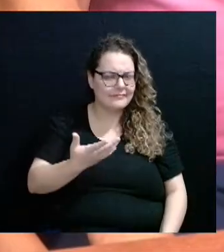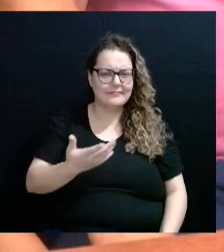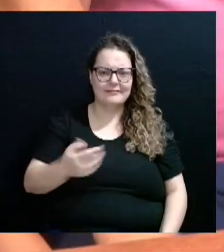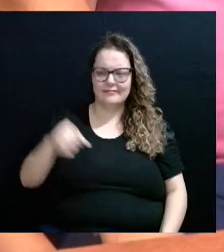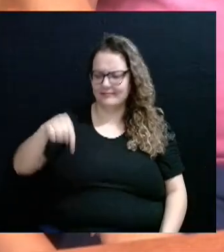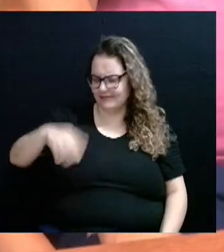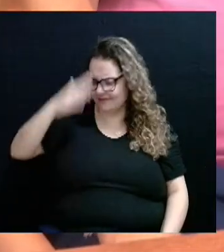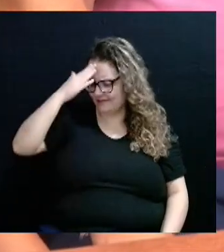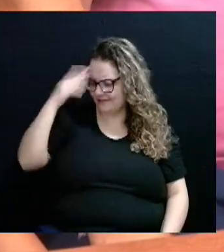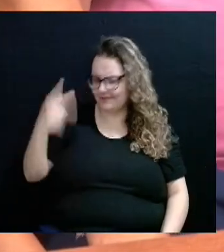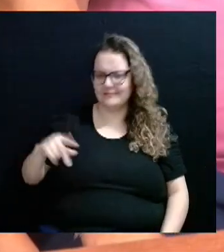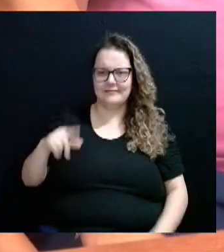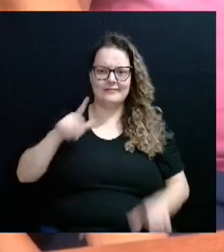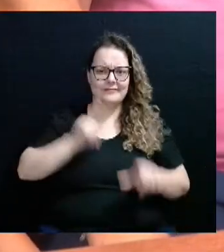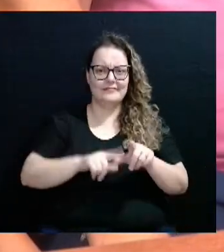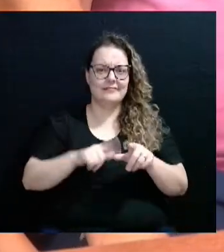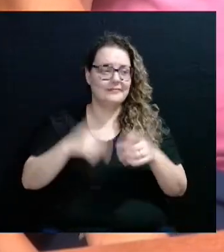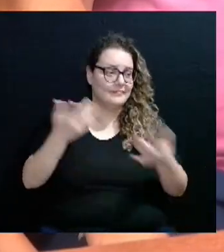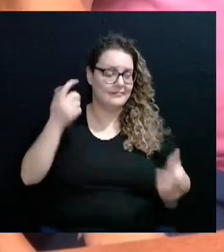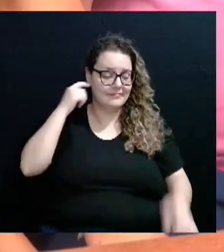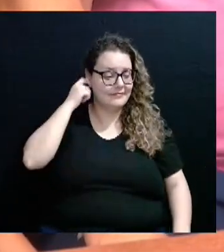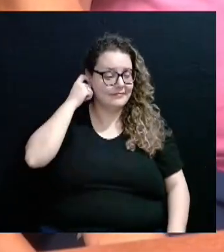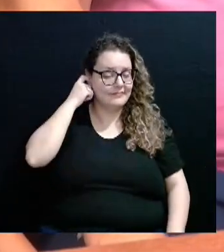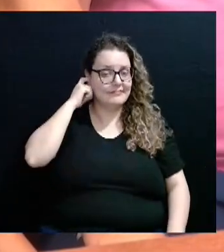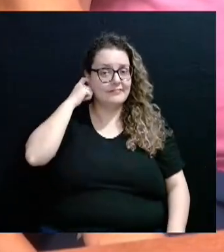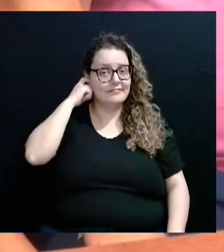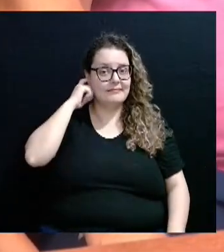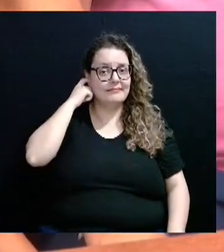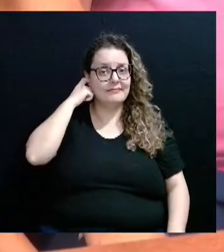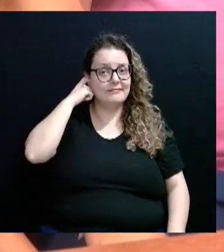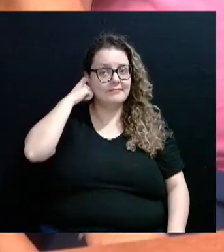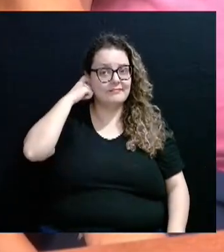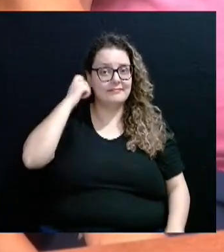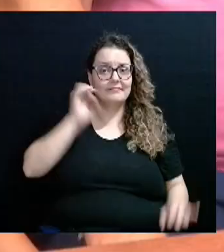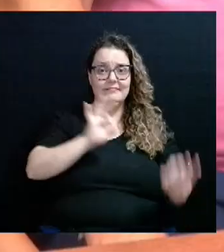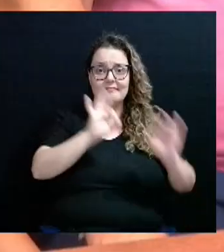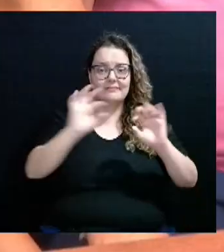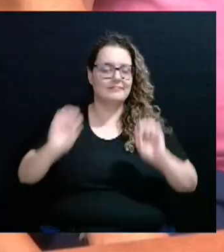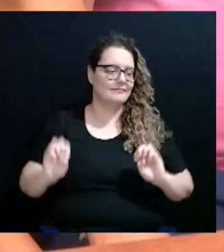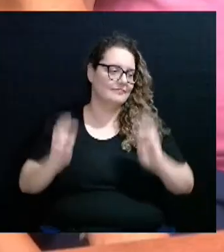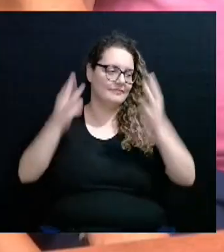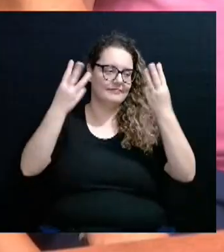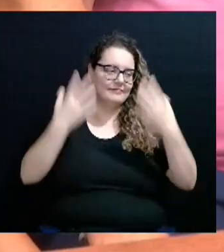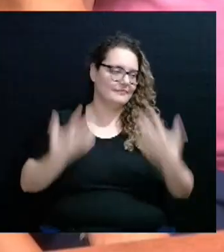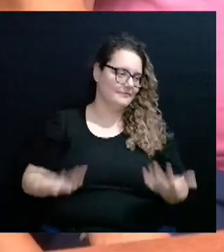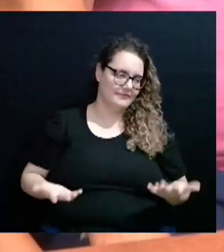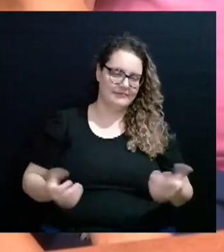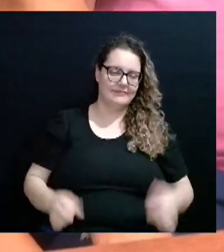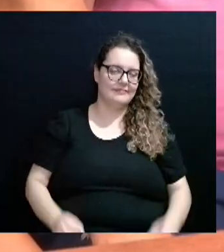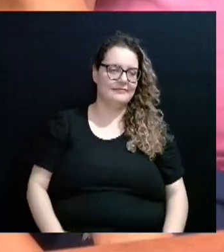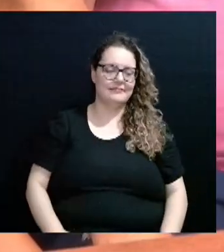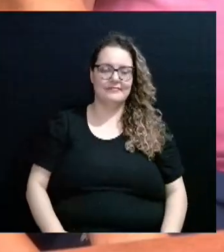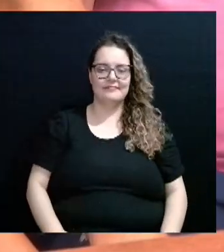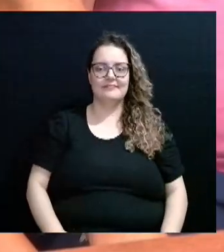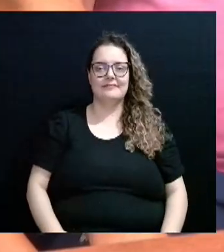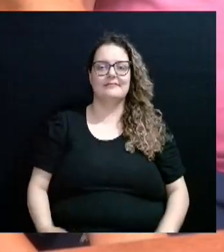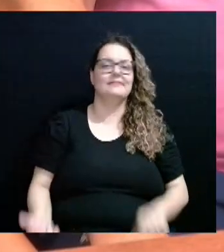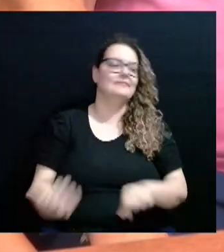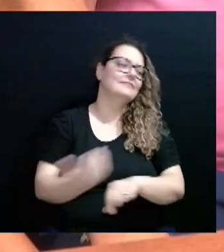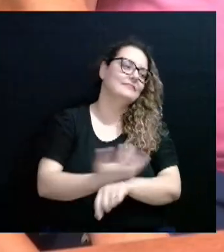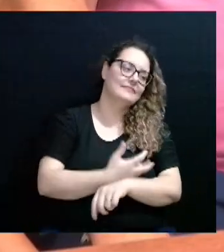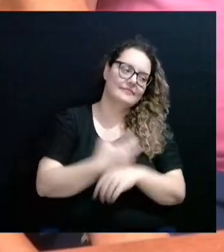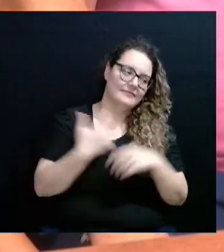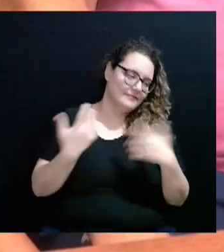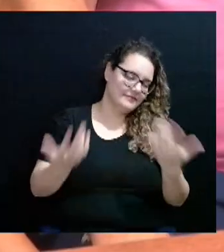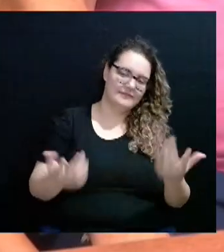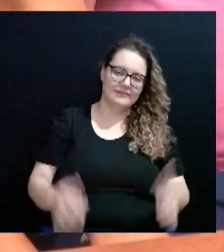letra, enfim, acompanhando o show de forma, né, totalmente emocionada,